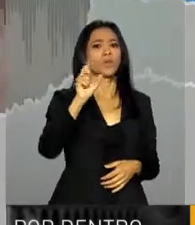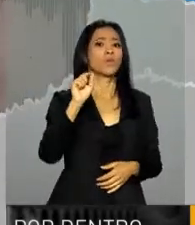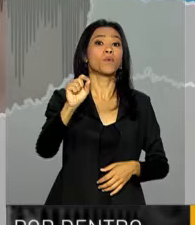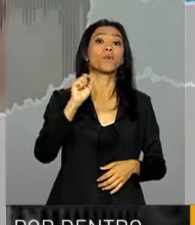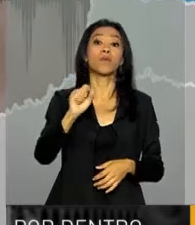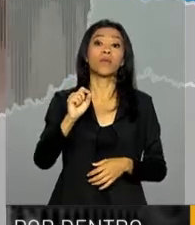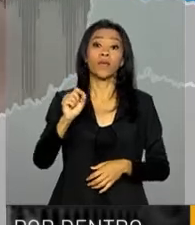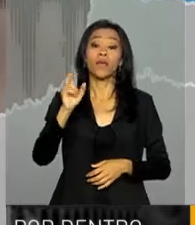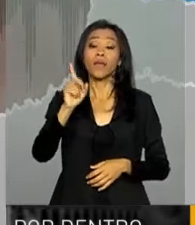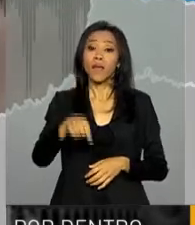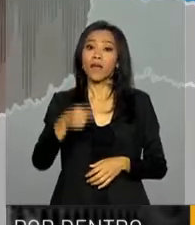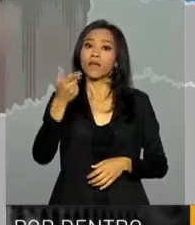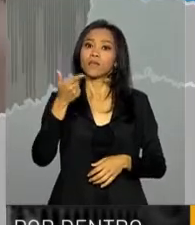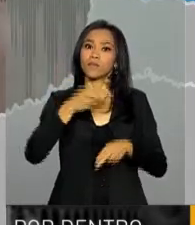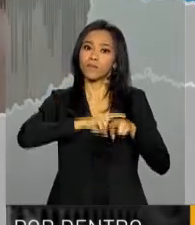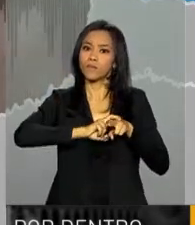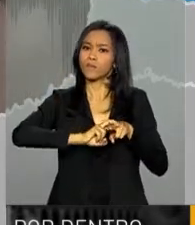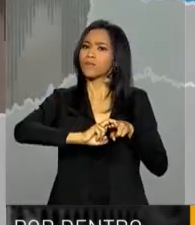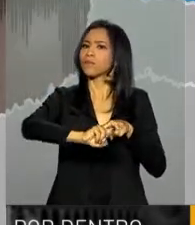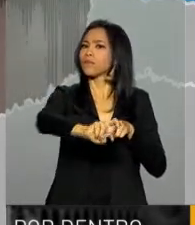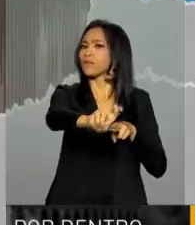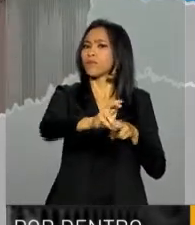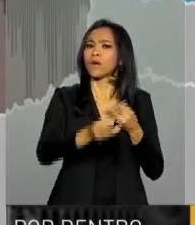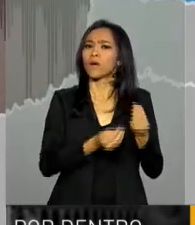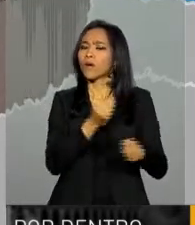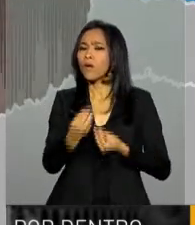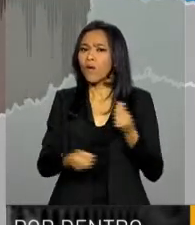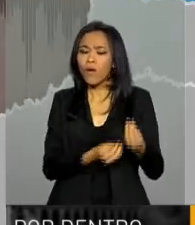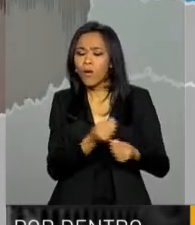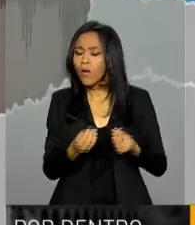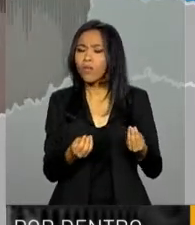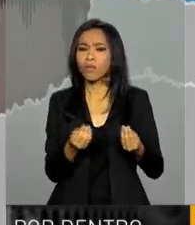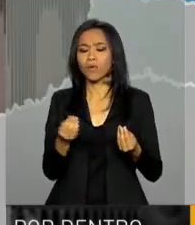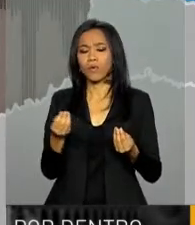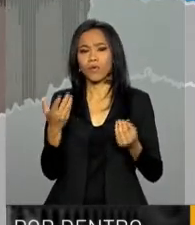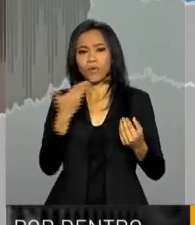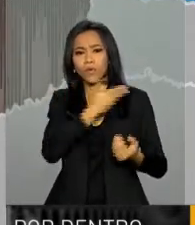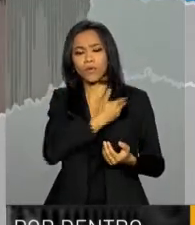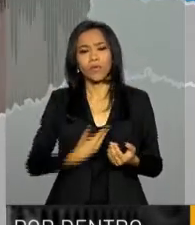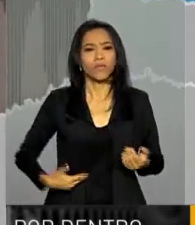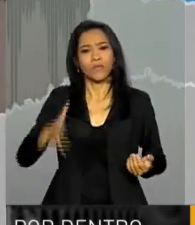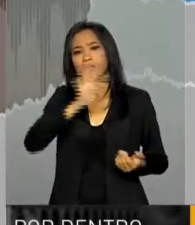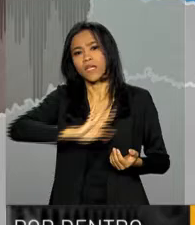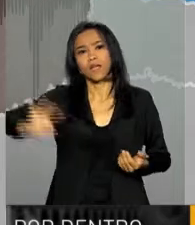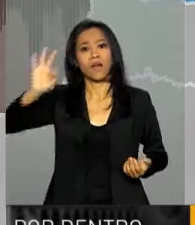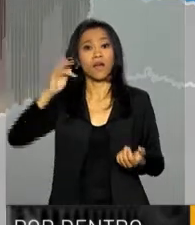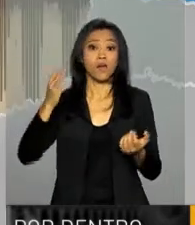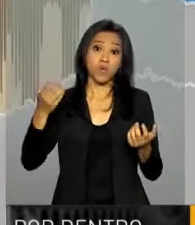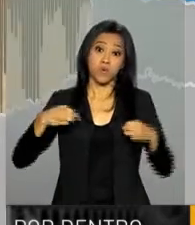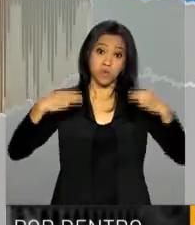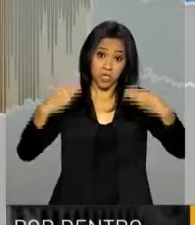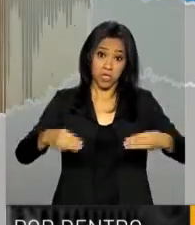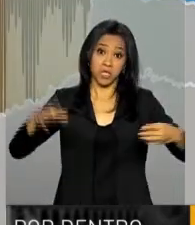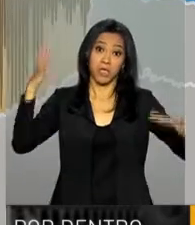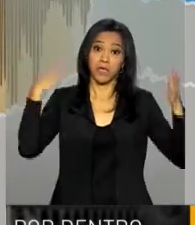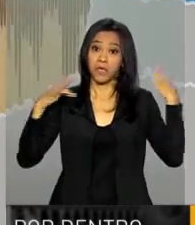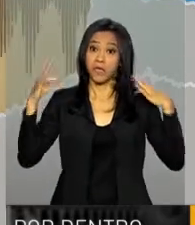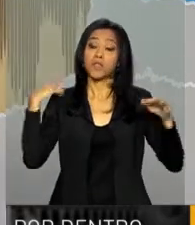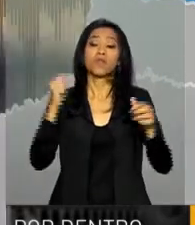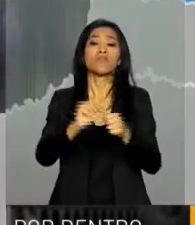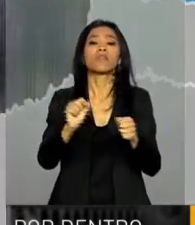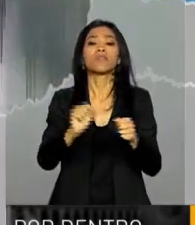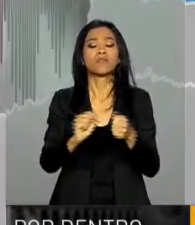é a gente queria saber de que forma o governo federal é o ministério do turismo claro em consonância com o de transporte